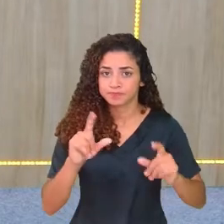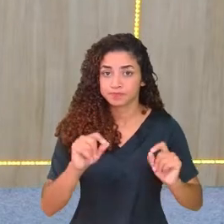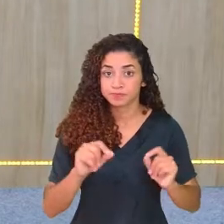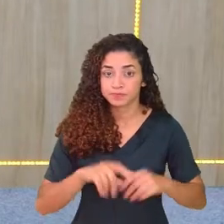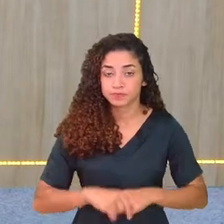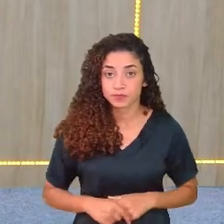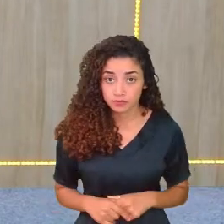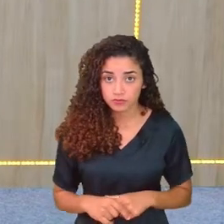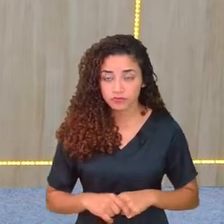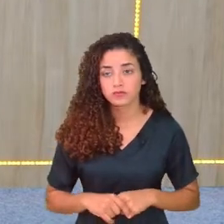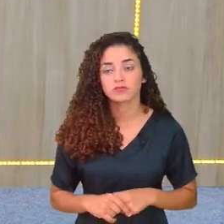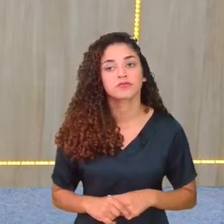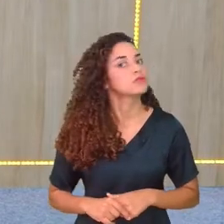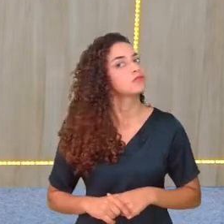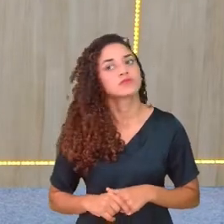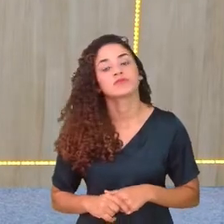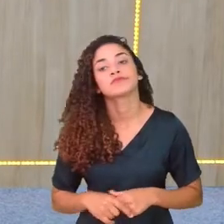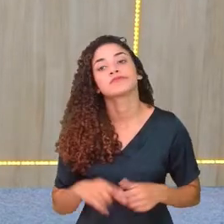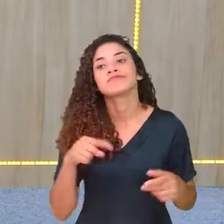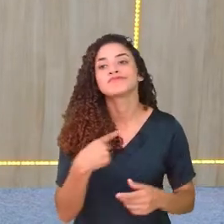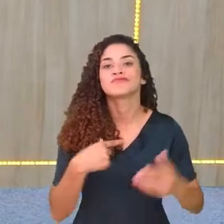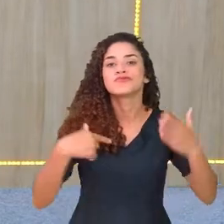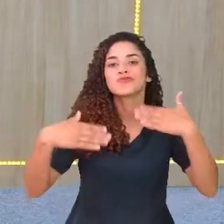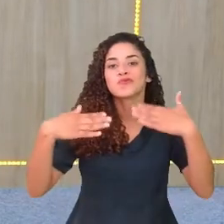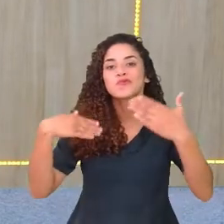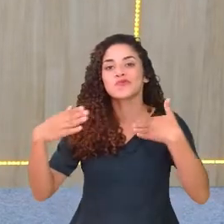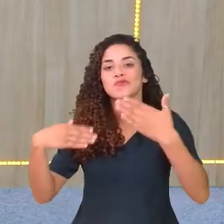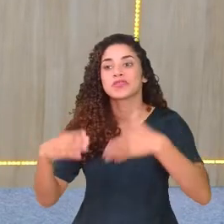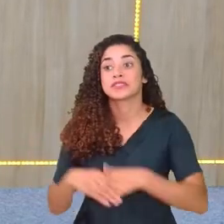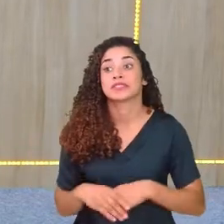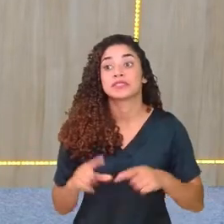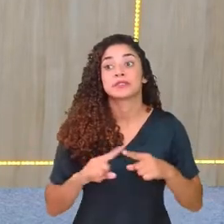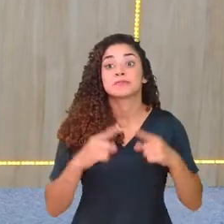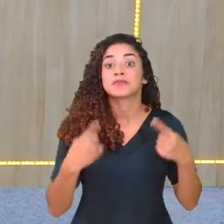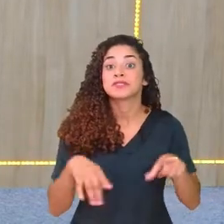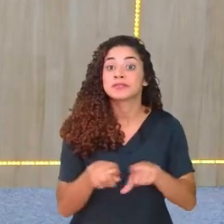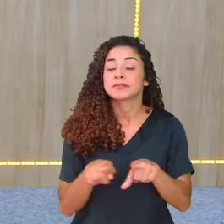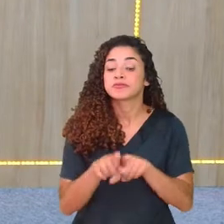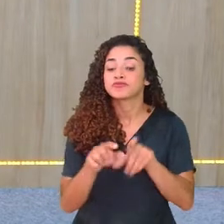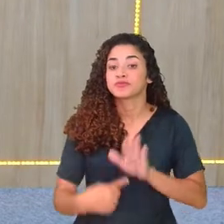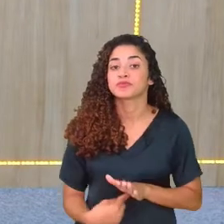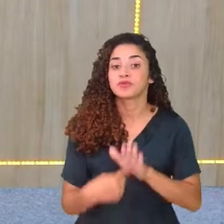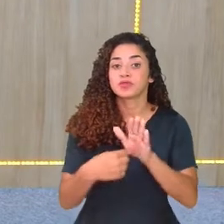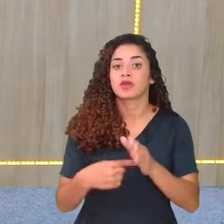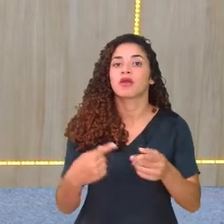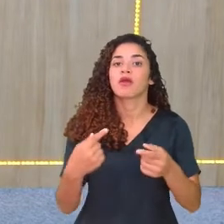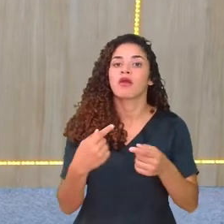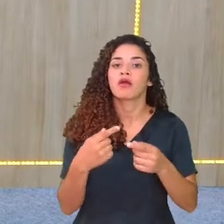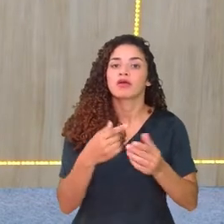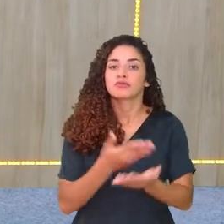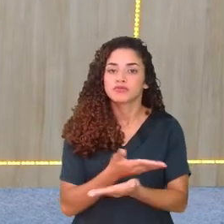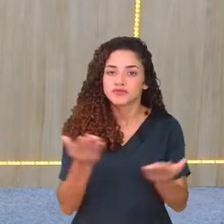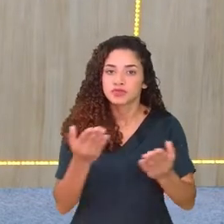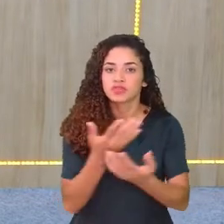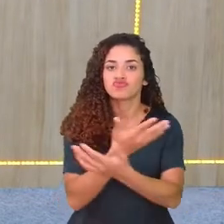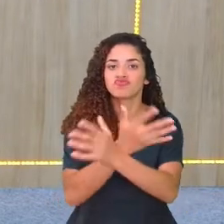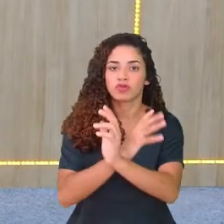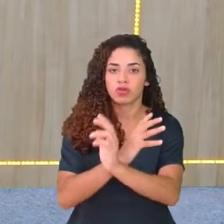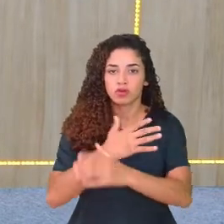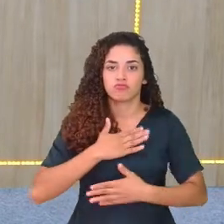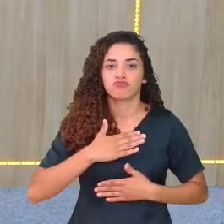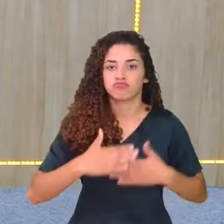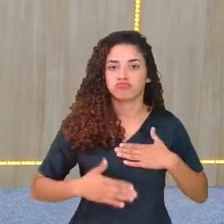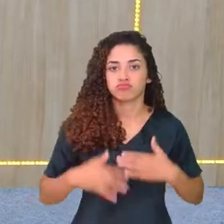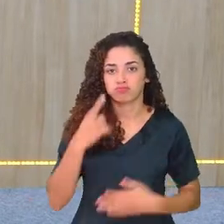questão, e a gente agora, nós vamos conversar um pouquinho, mas agora eu vou mostrar o esqueleto. Eu coloquei essa tela, mas a gente vai agora para